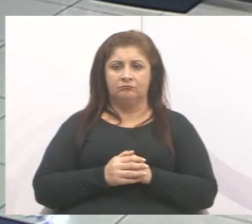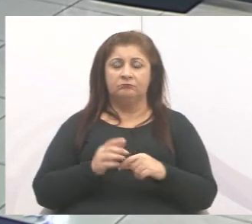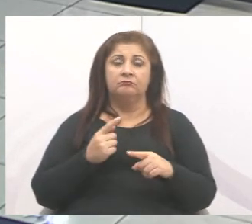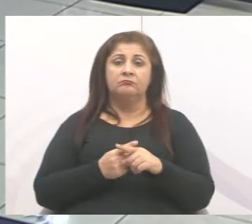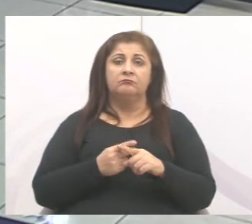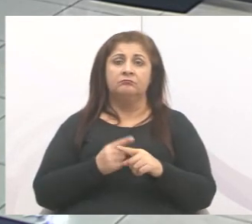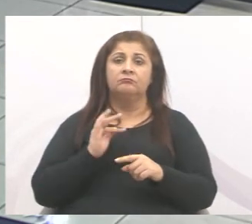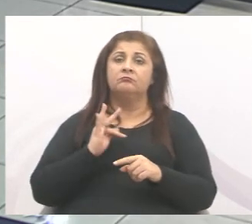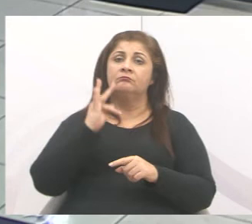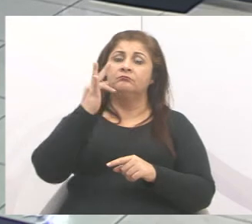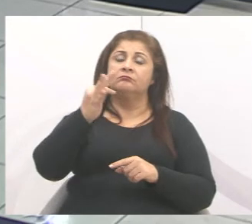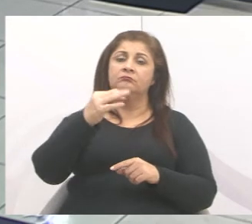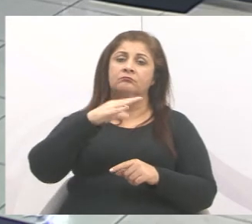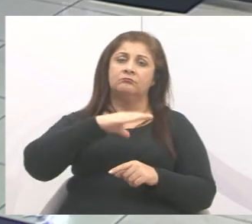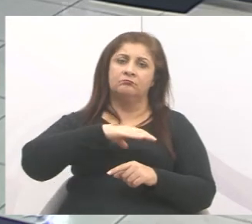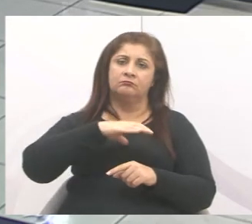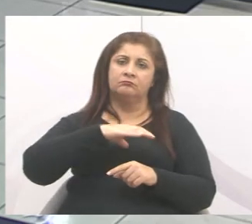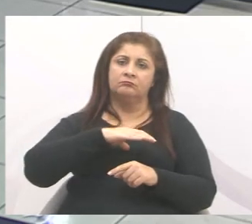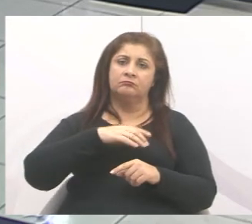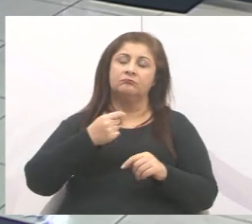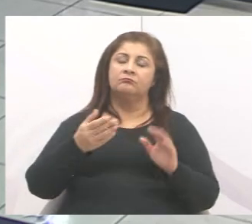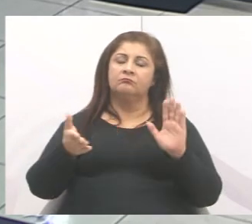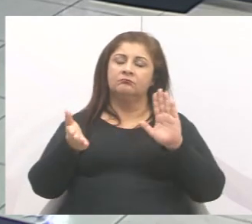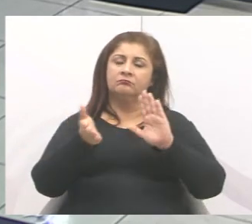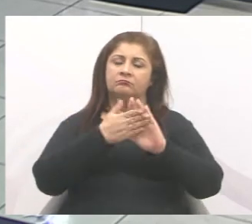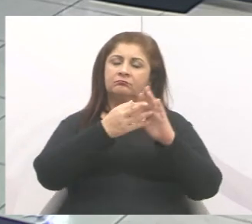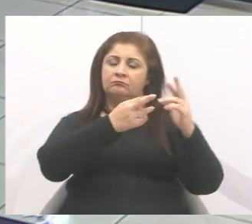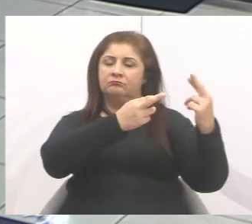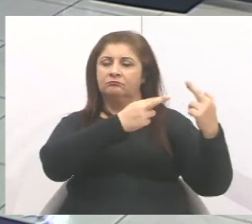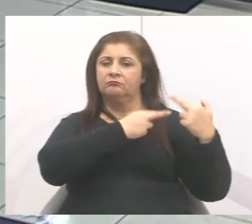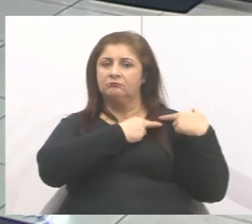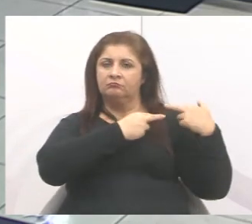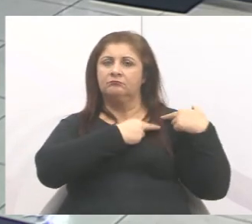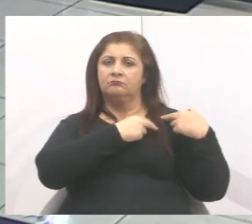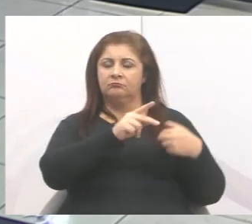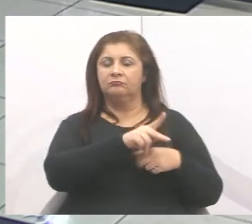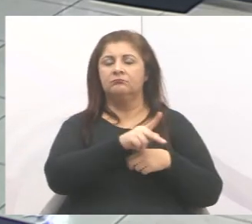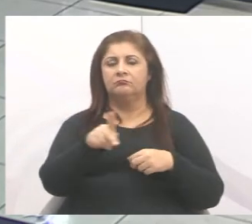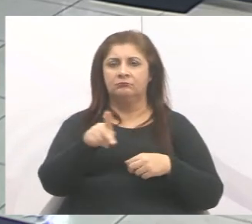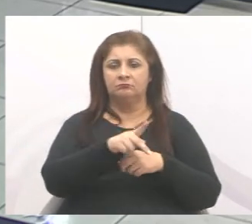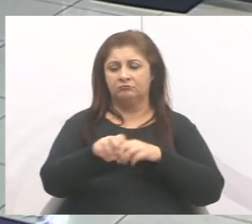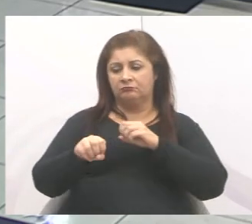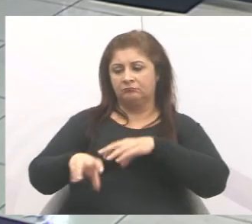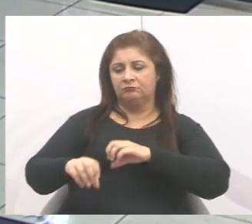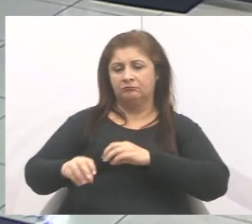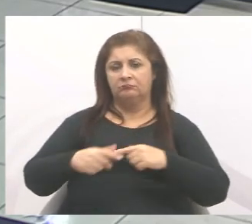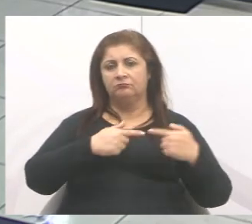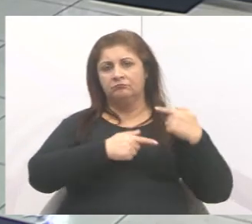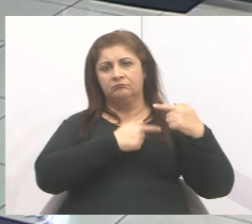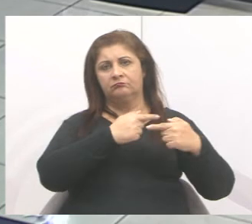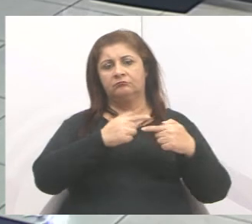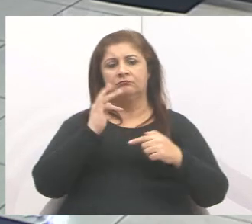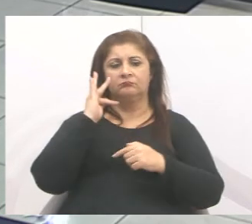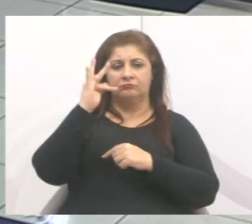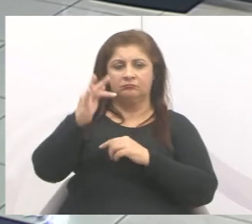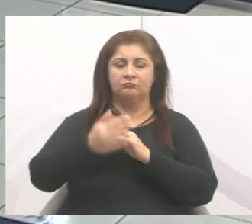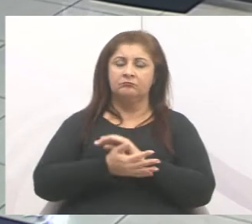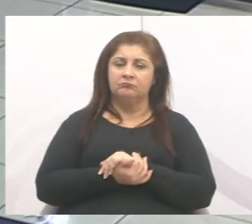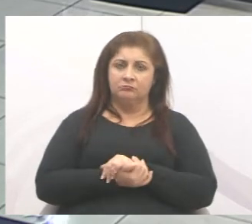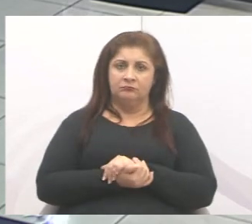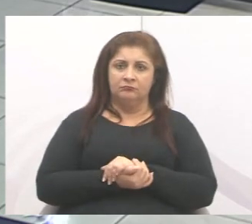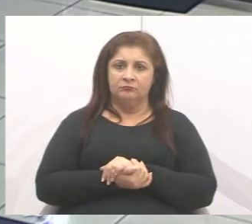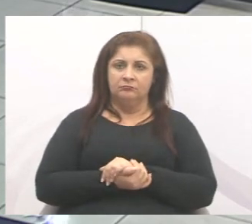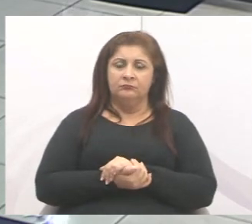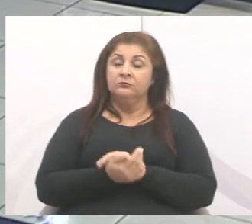futuro da nossa cidade está na mão desses professores que estão educando as gerações de jacarienses que estão por vir. Então, eu acho